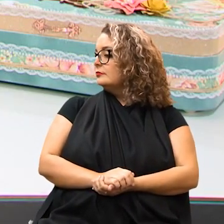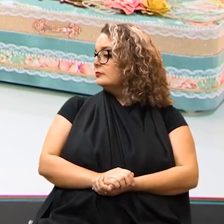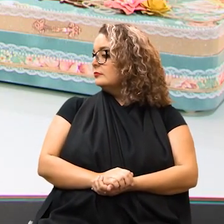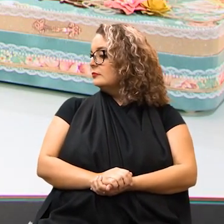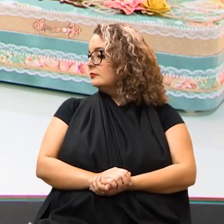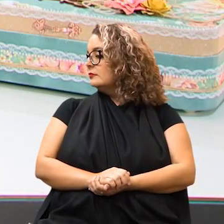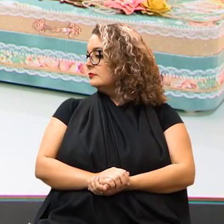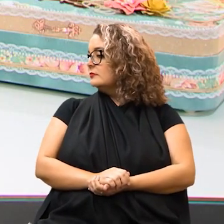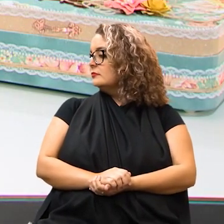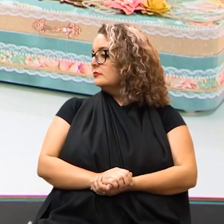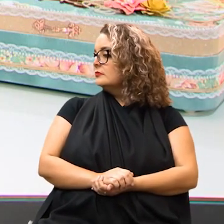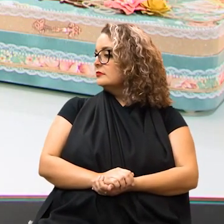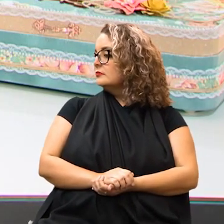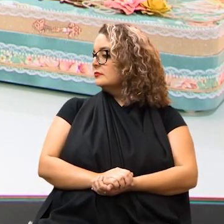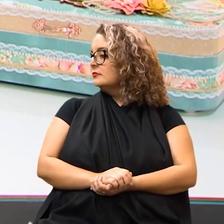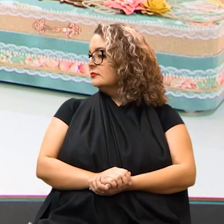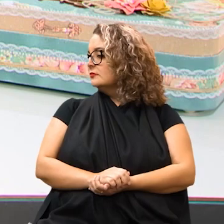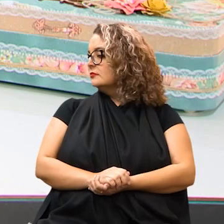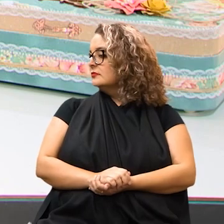Vai colocando.